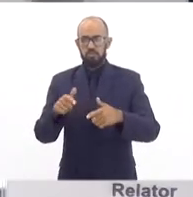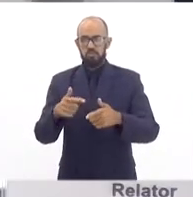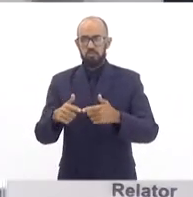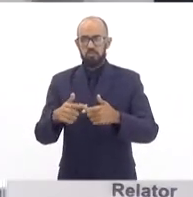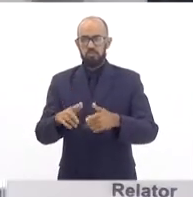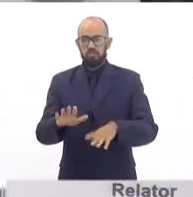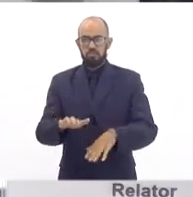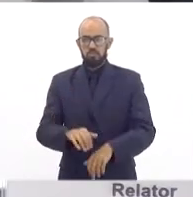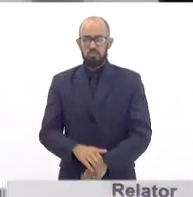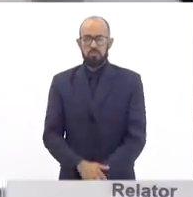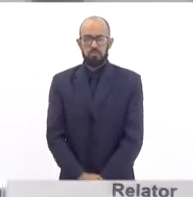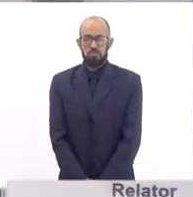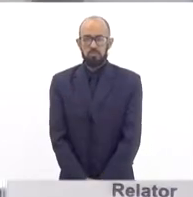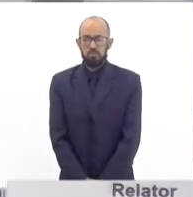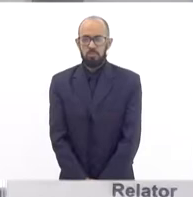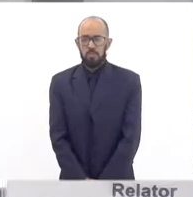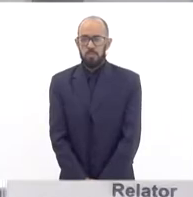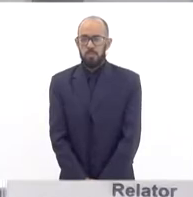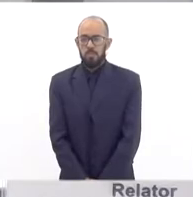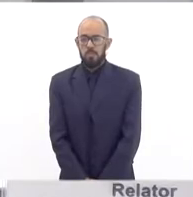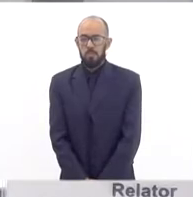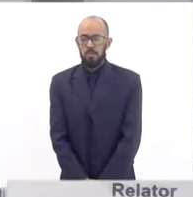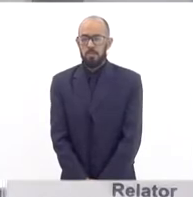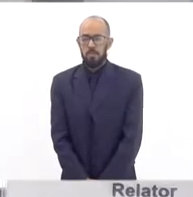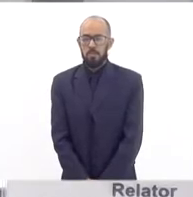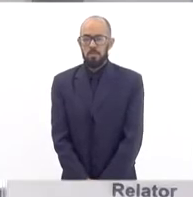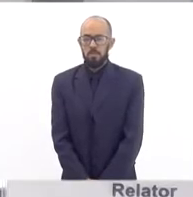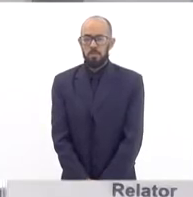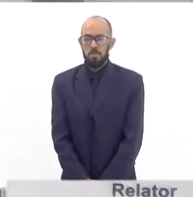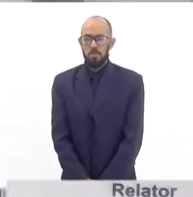Fernanda, liga para mim para o gigante. Tá?